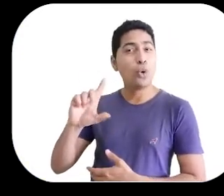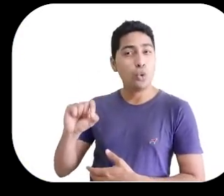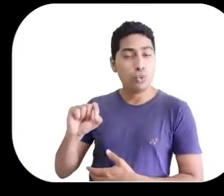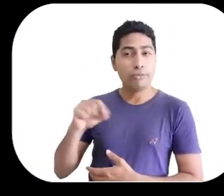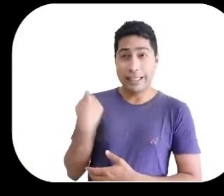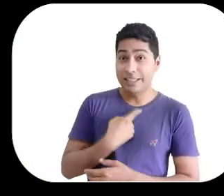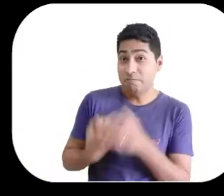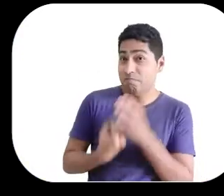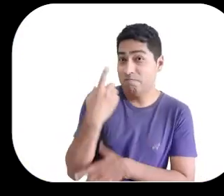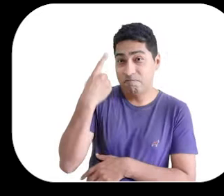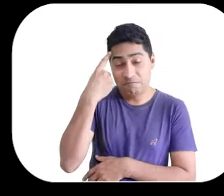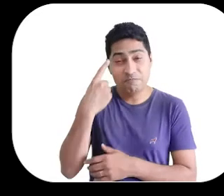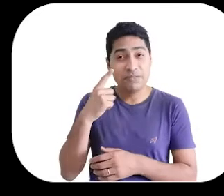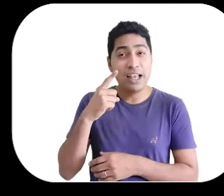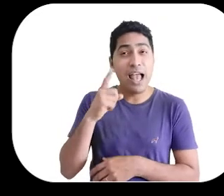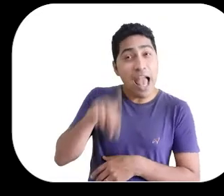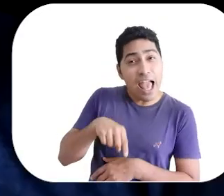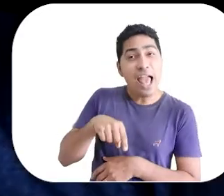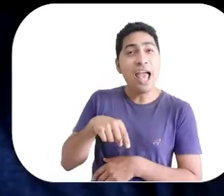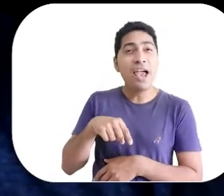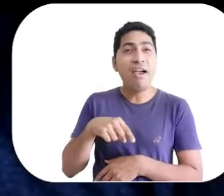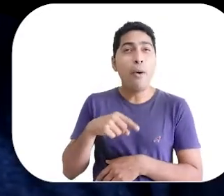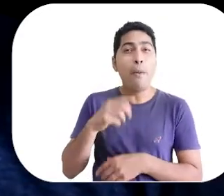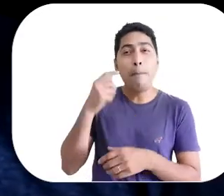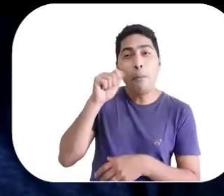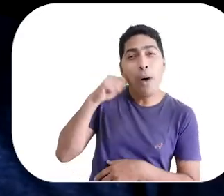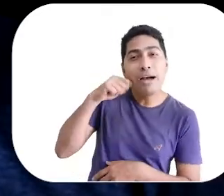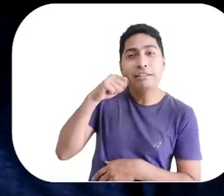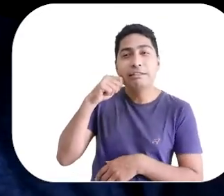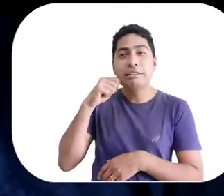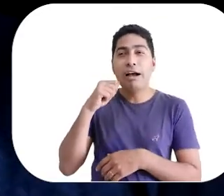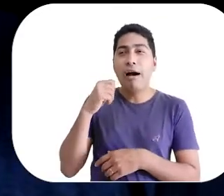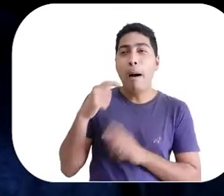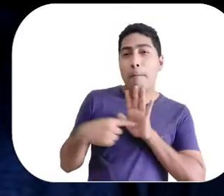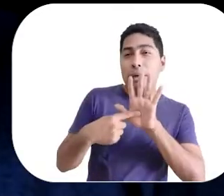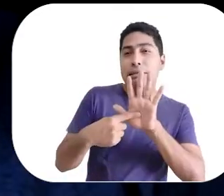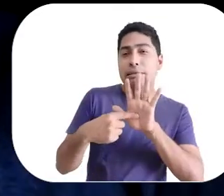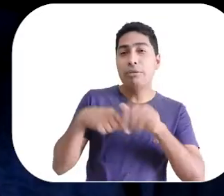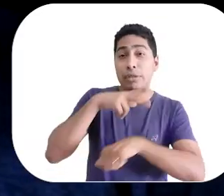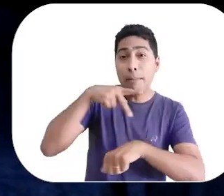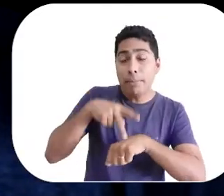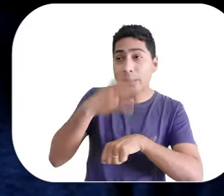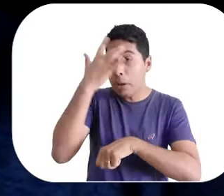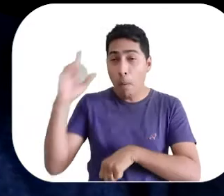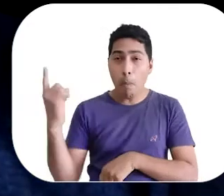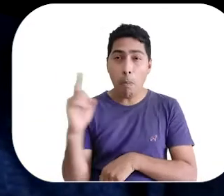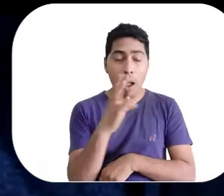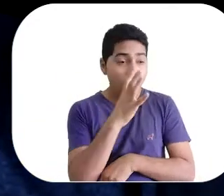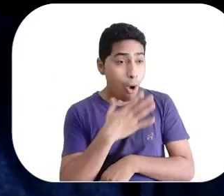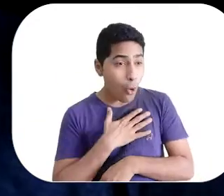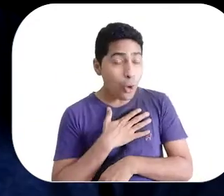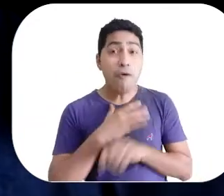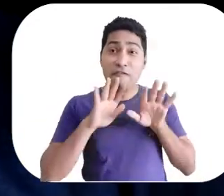Que a gente criou, serve como um artista se apresentando na praça e as pessoas estão passando, se gostou fica, se não gostou sai,